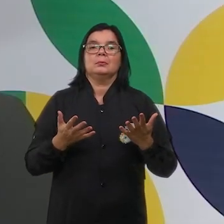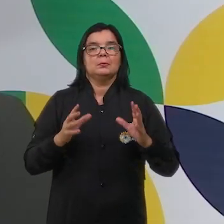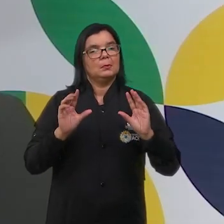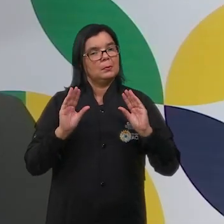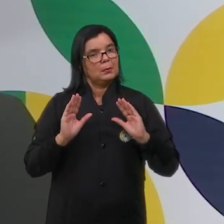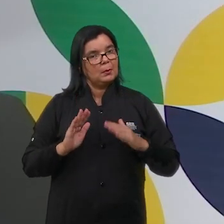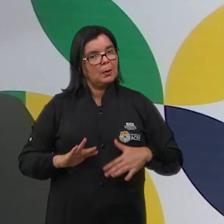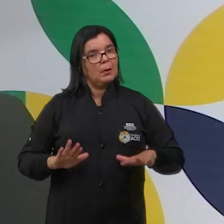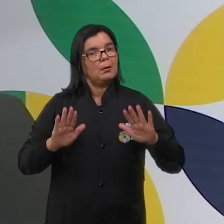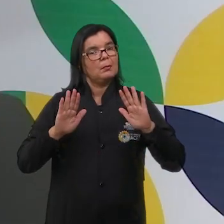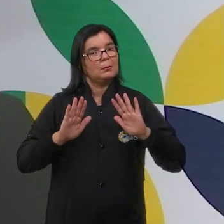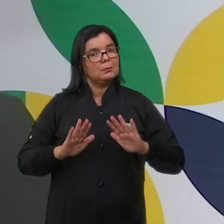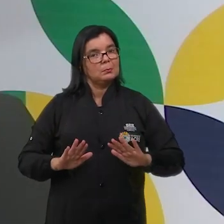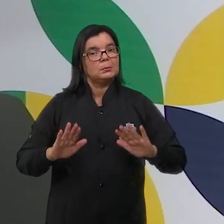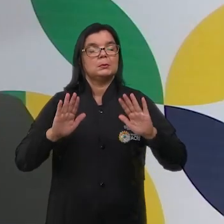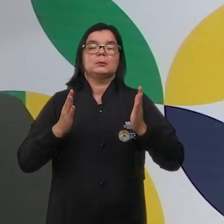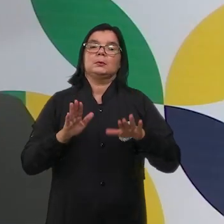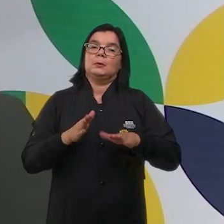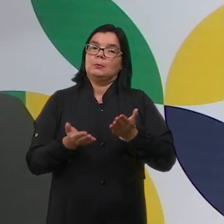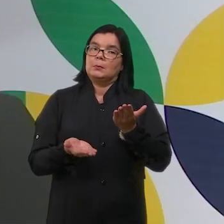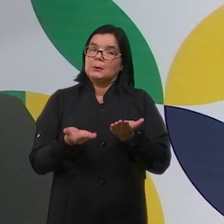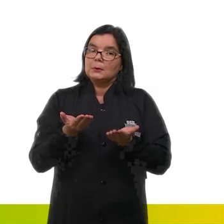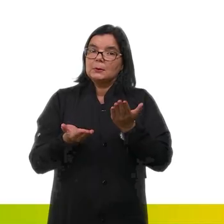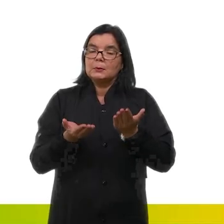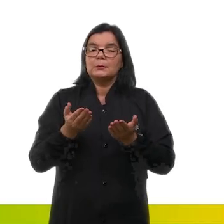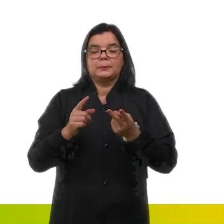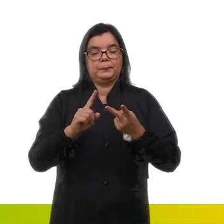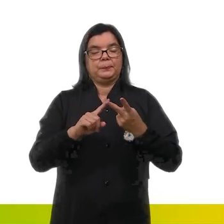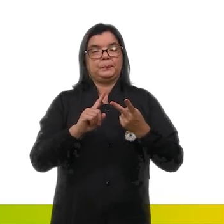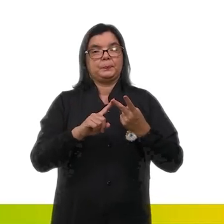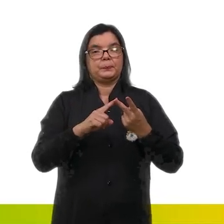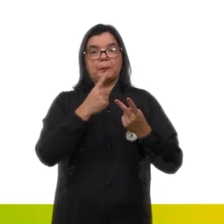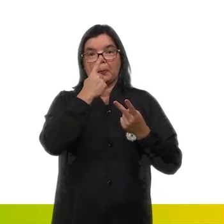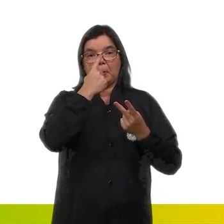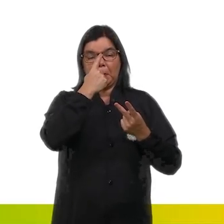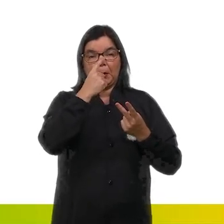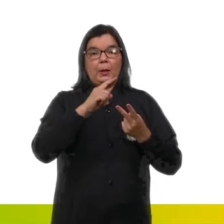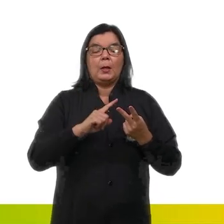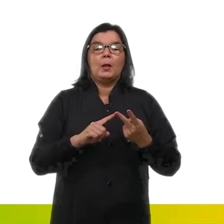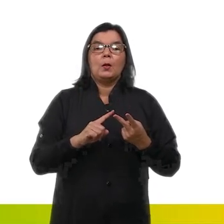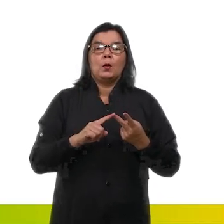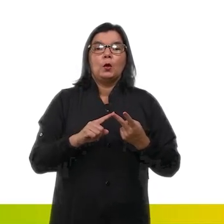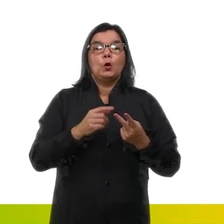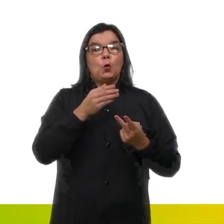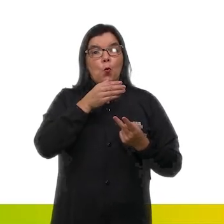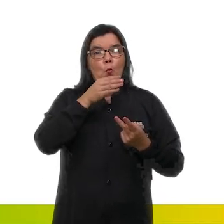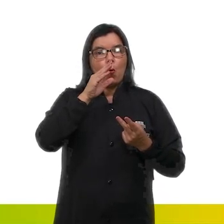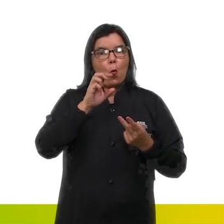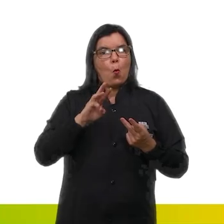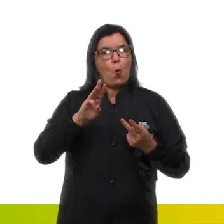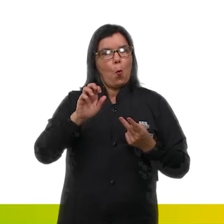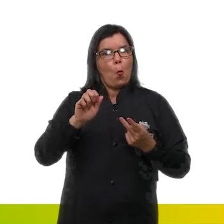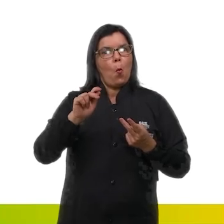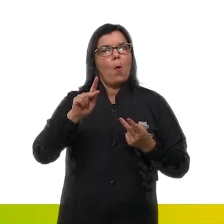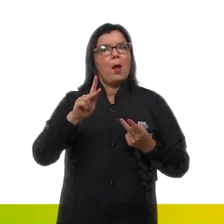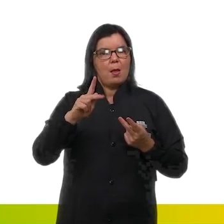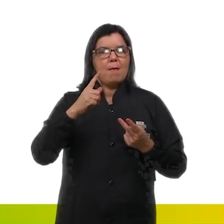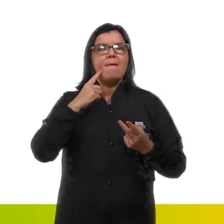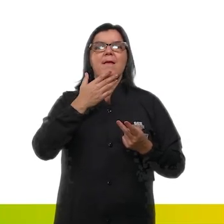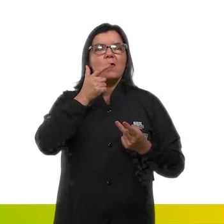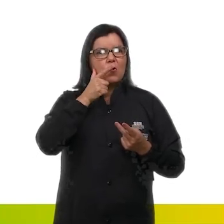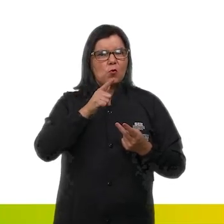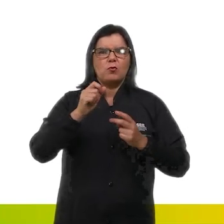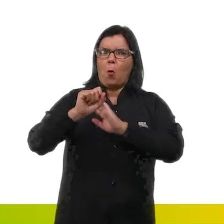menos, equilíbrio. Vamos pro próximo. Aqui, fato ou fake? Tomar o whey protein faz a pessoa